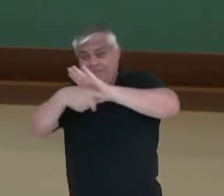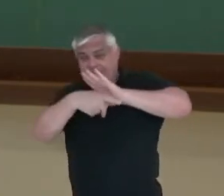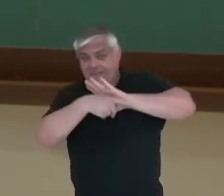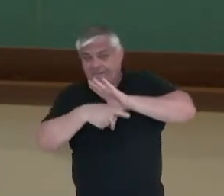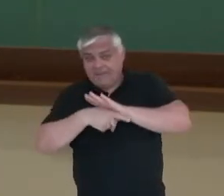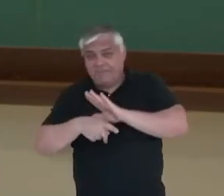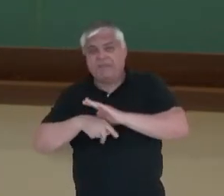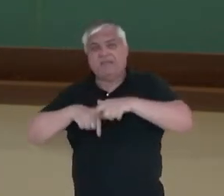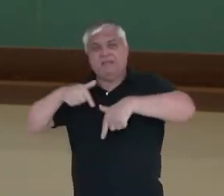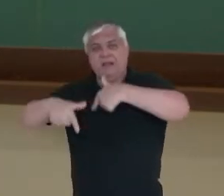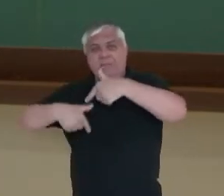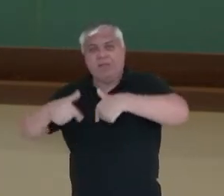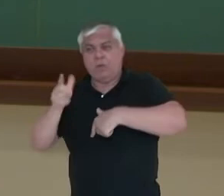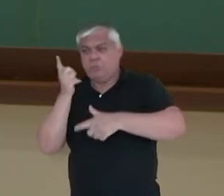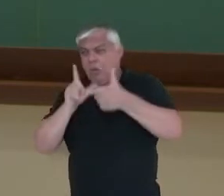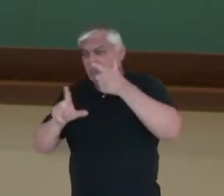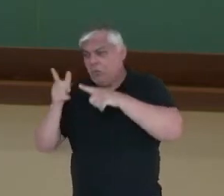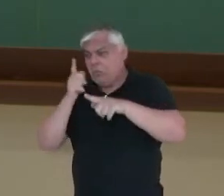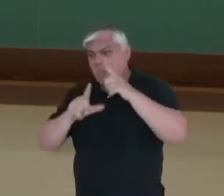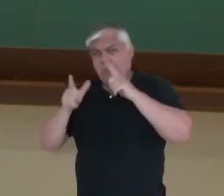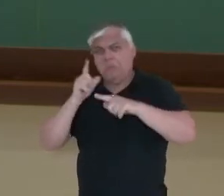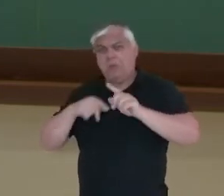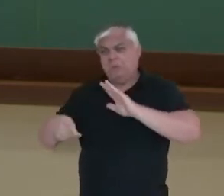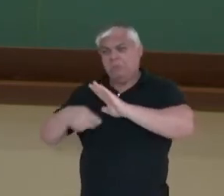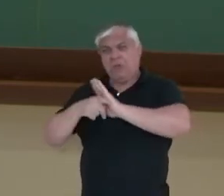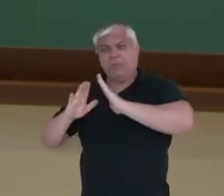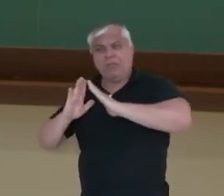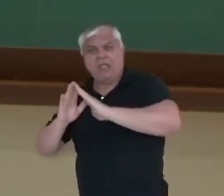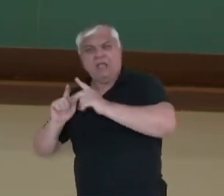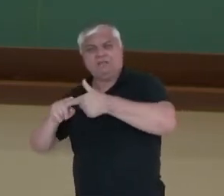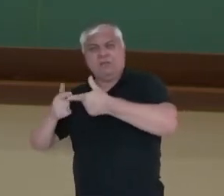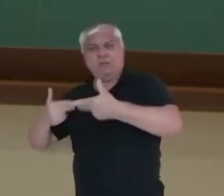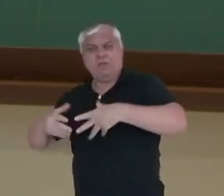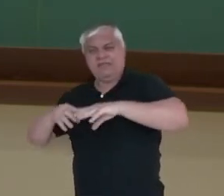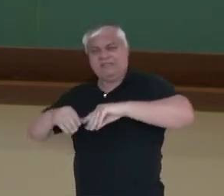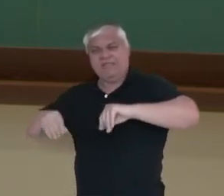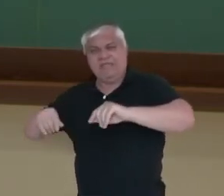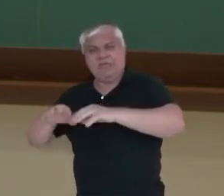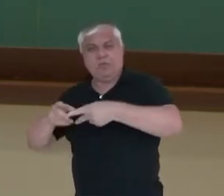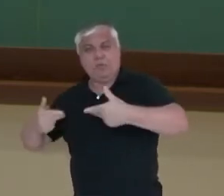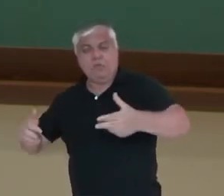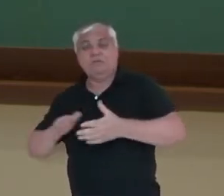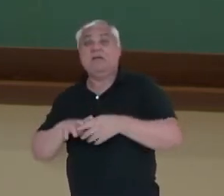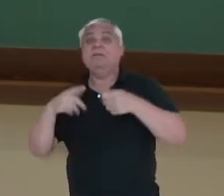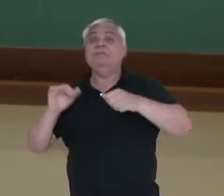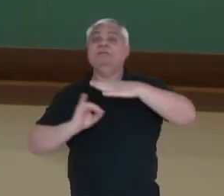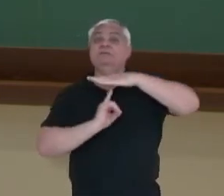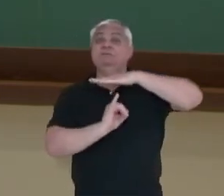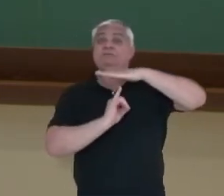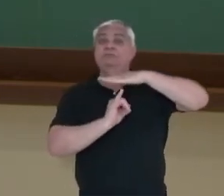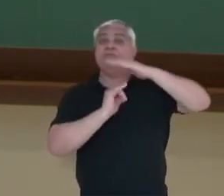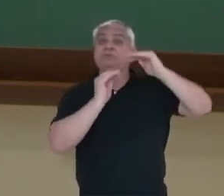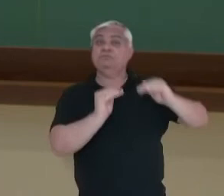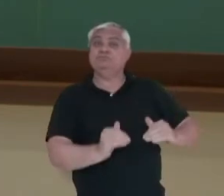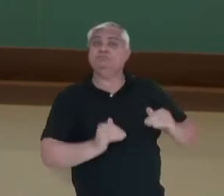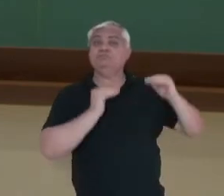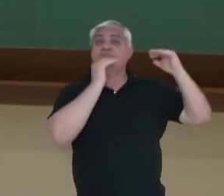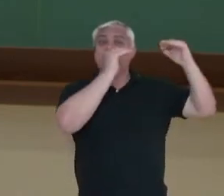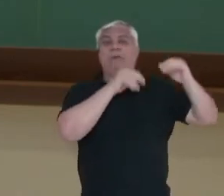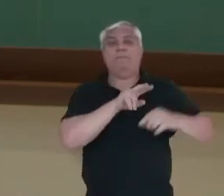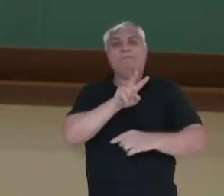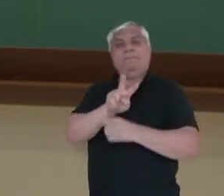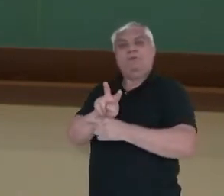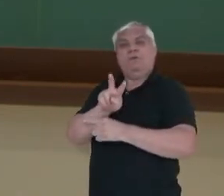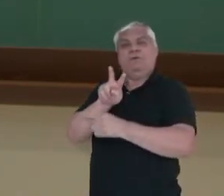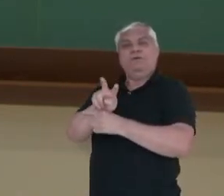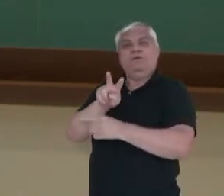pelo trabalho de cada um, existe a necessidade de ter uma instituição superior dando uma